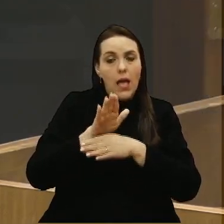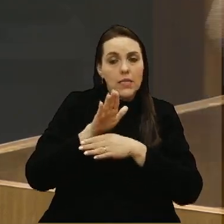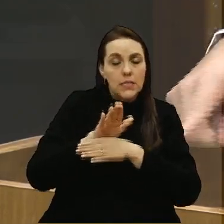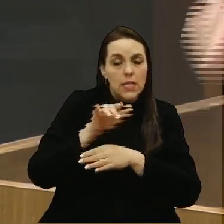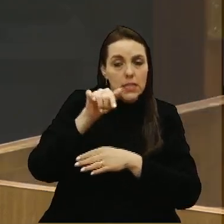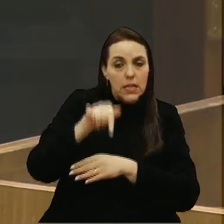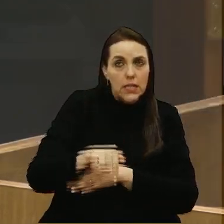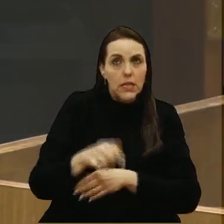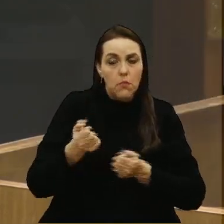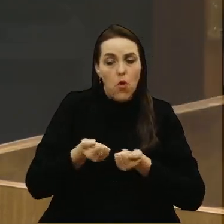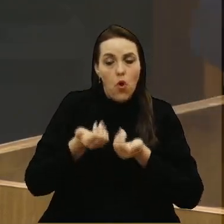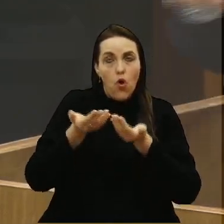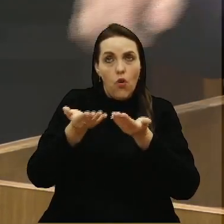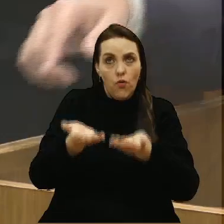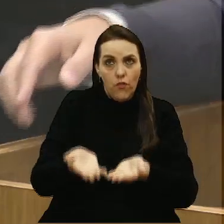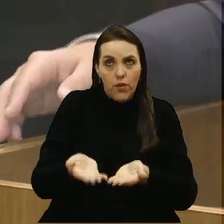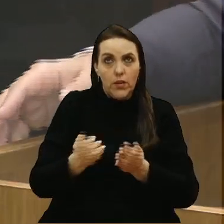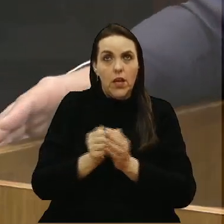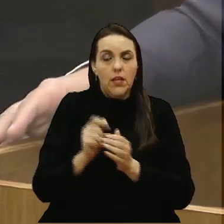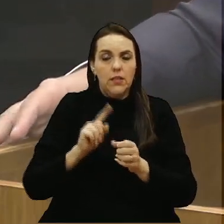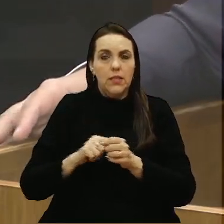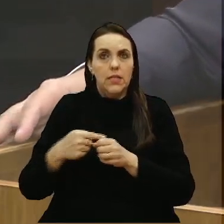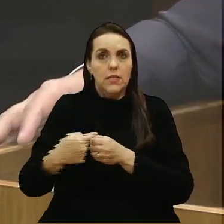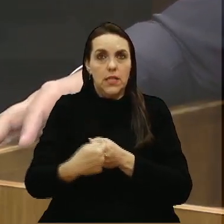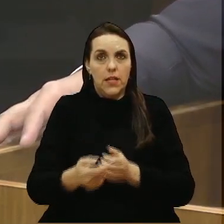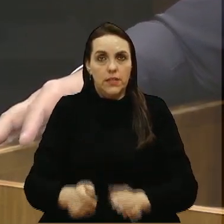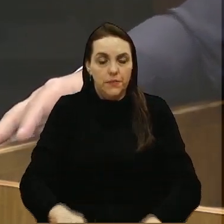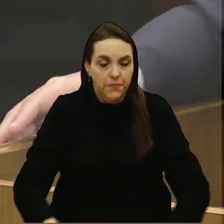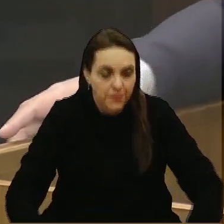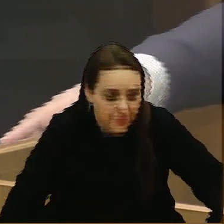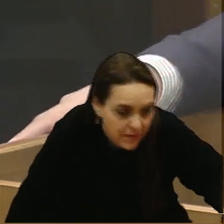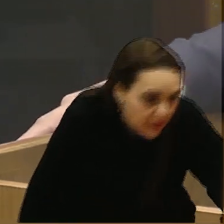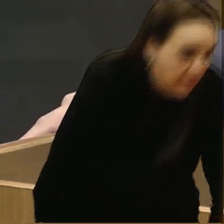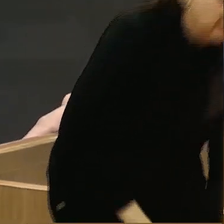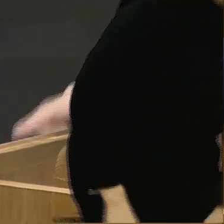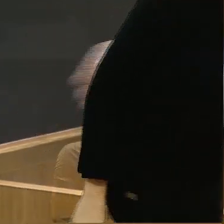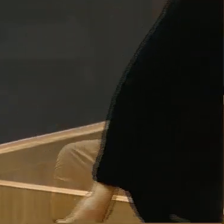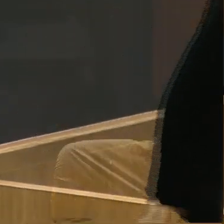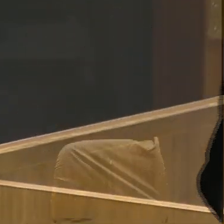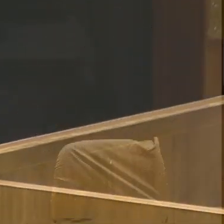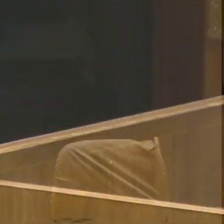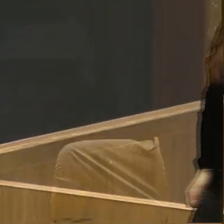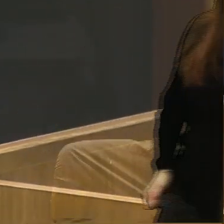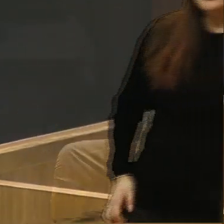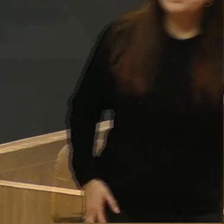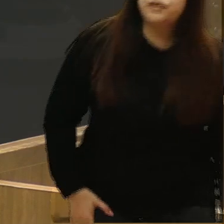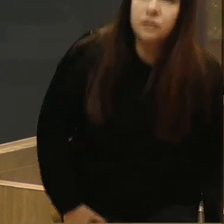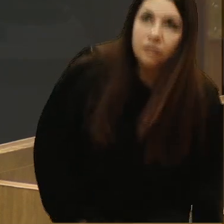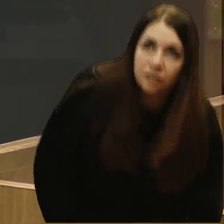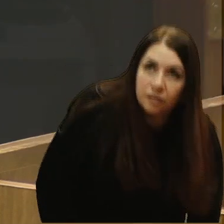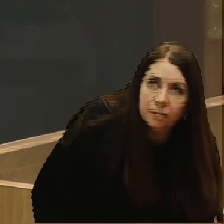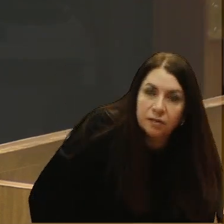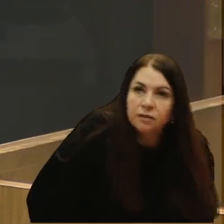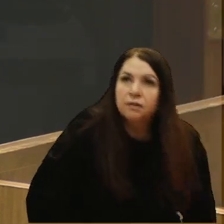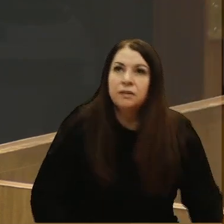assistencialismo ofertado na cidade. Queridos e queridas,